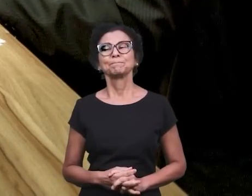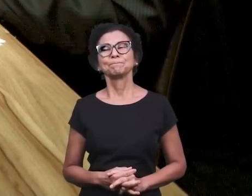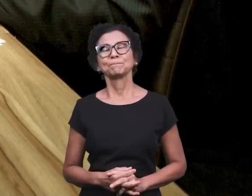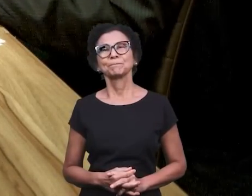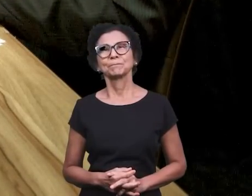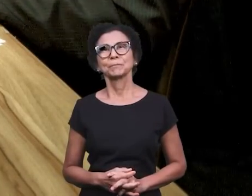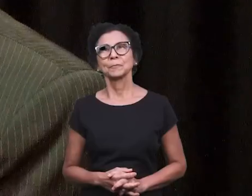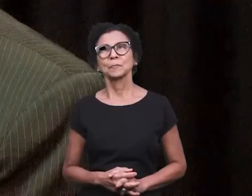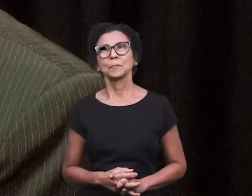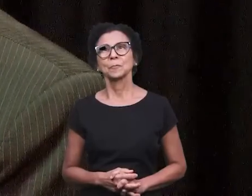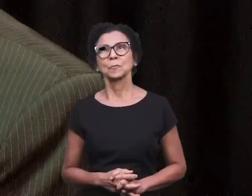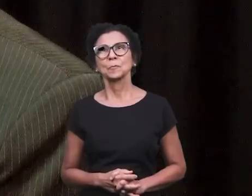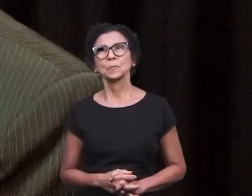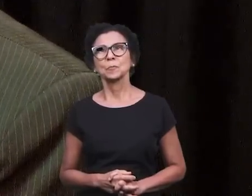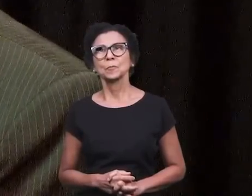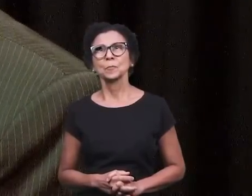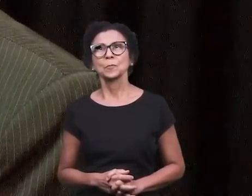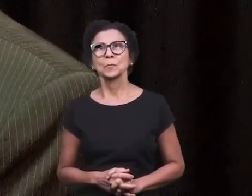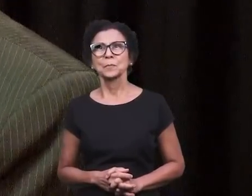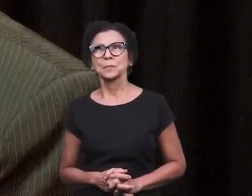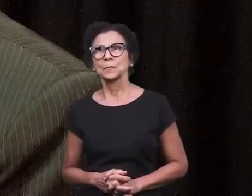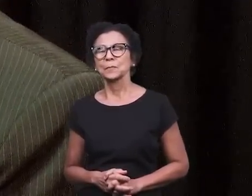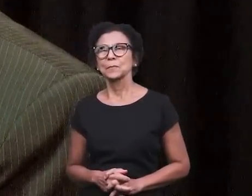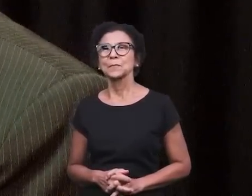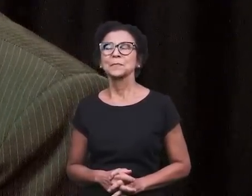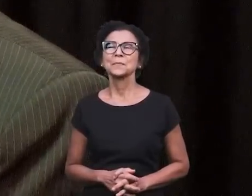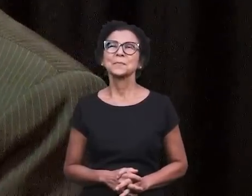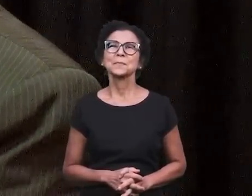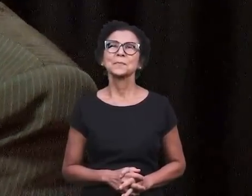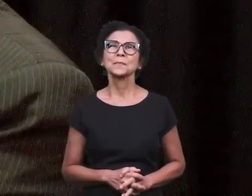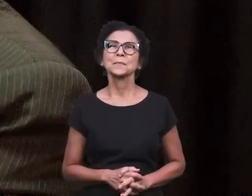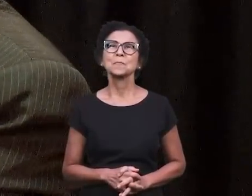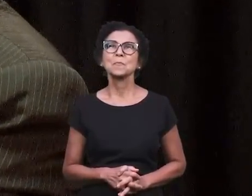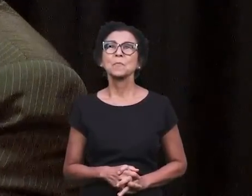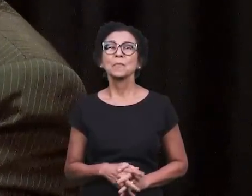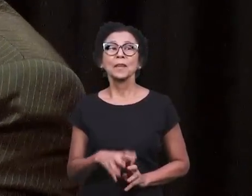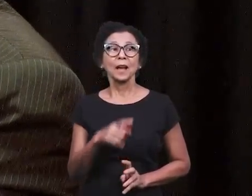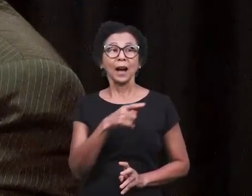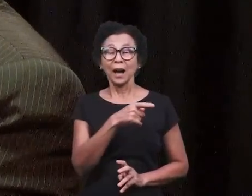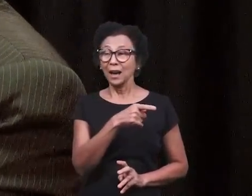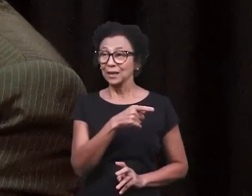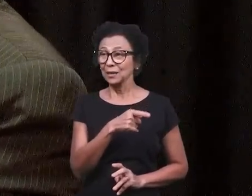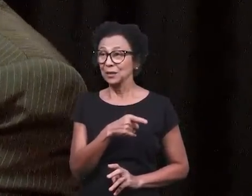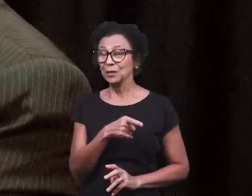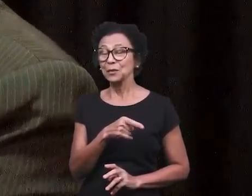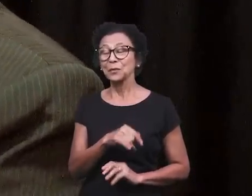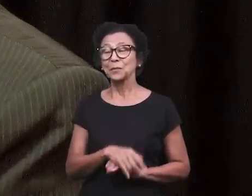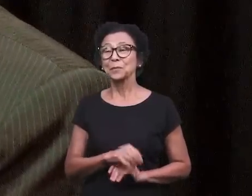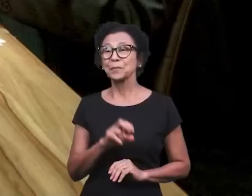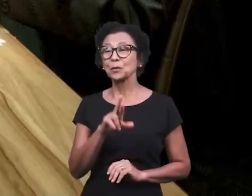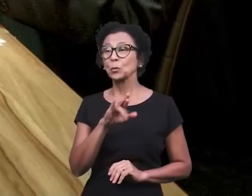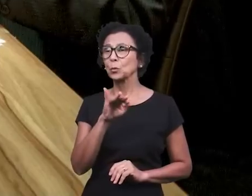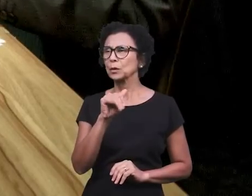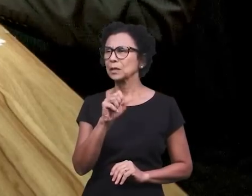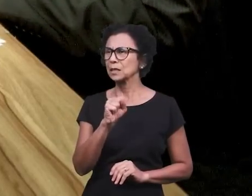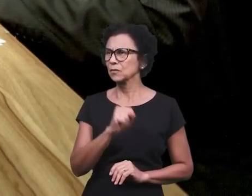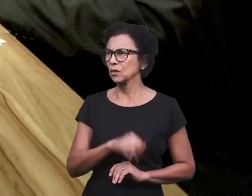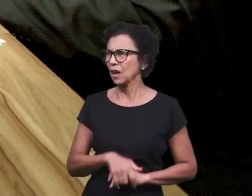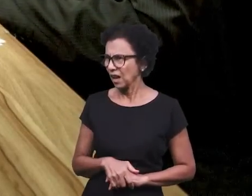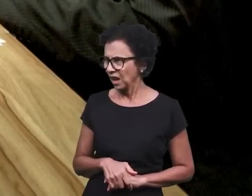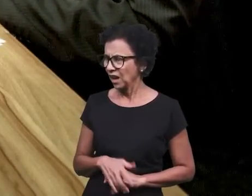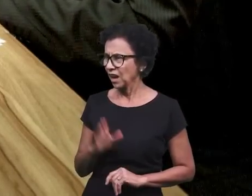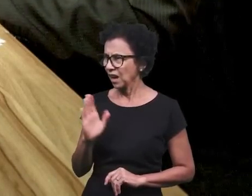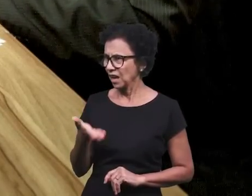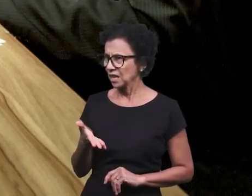situação. Então o Urias falou assim, não, então tá bom, já que é desse jeito, ele rasgou o termo de desistência. Rasgou o Também termo. não assino mais esse termo